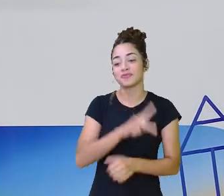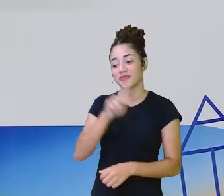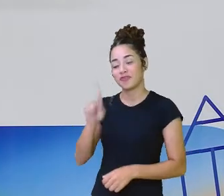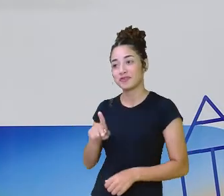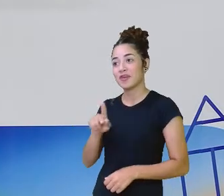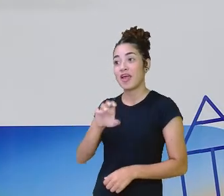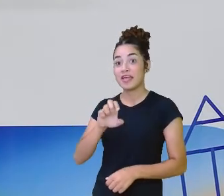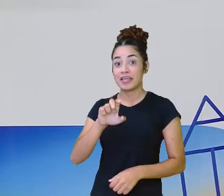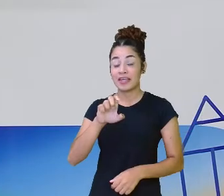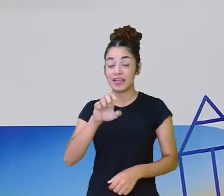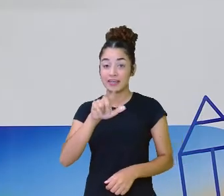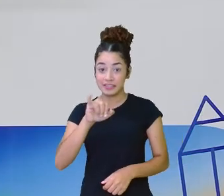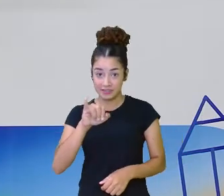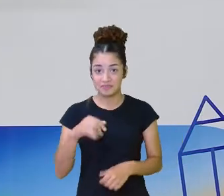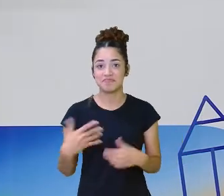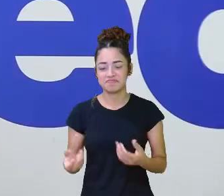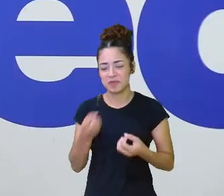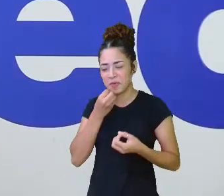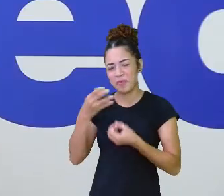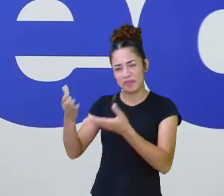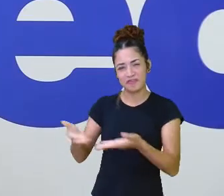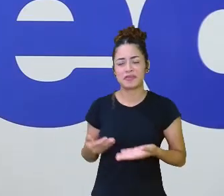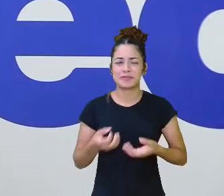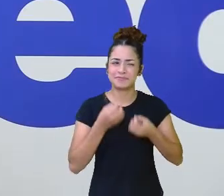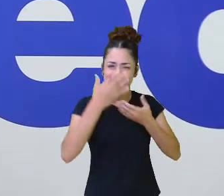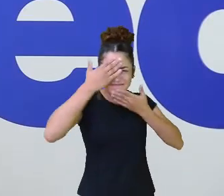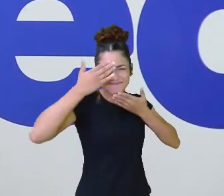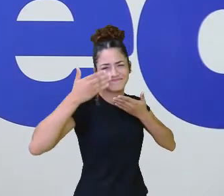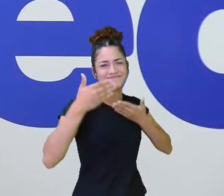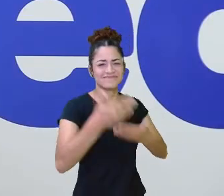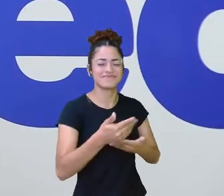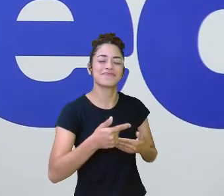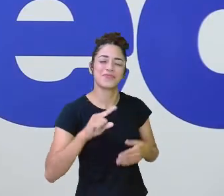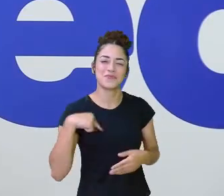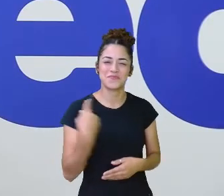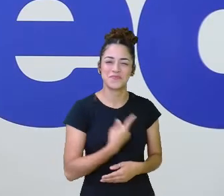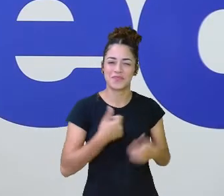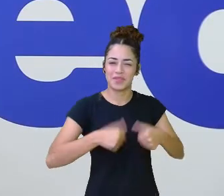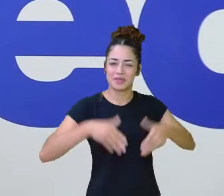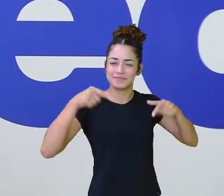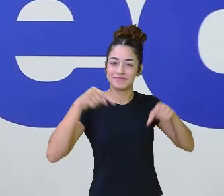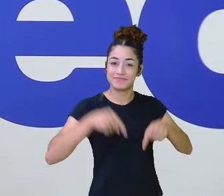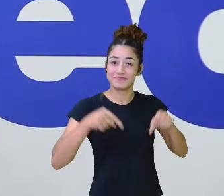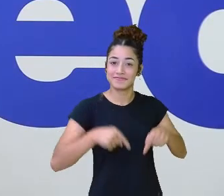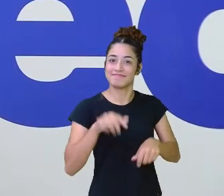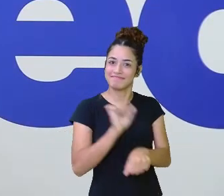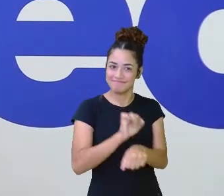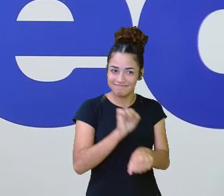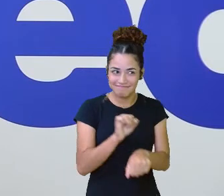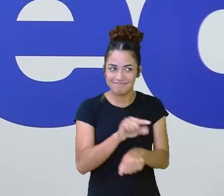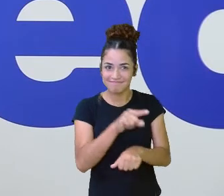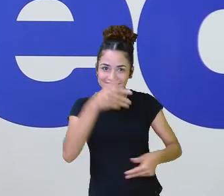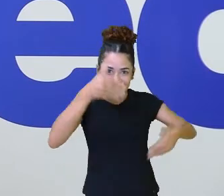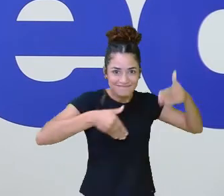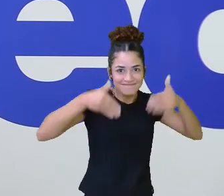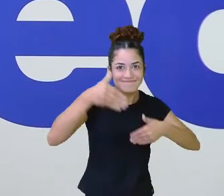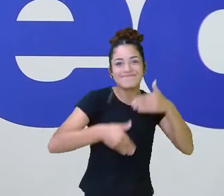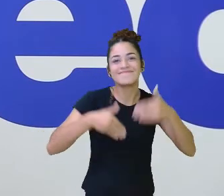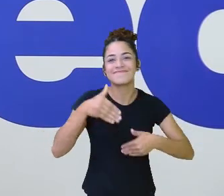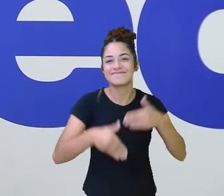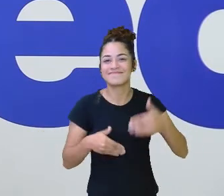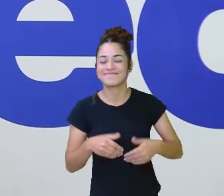Eli. Seja bem-vinda, professora Eli. Obrigada, professora Sinara. Estamos aqui aguardando a participação dos nossos estudantes.